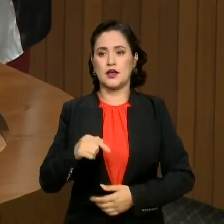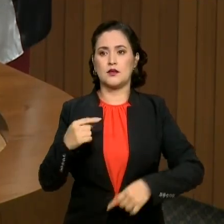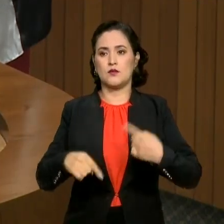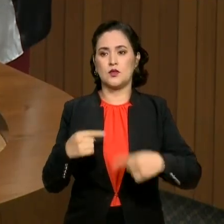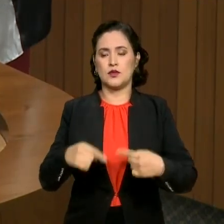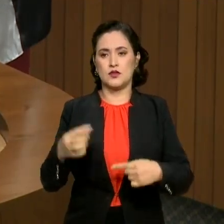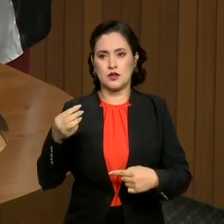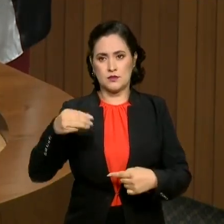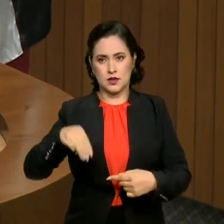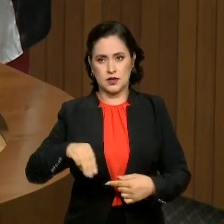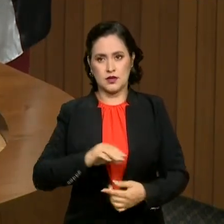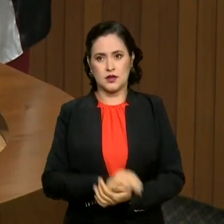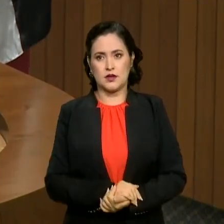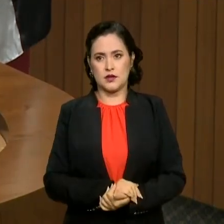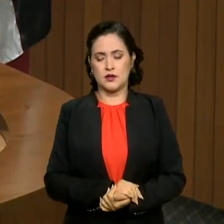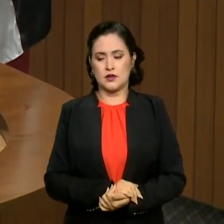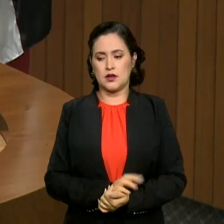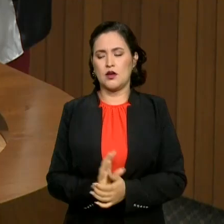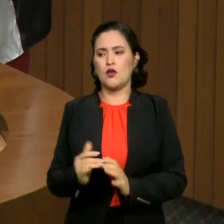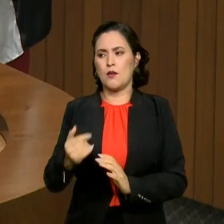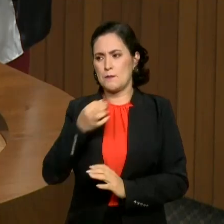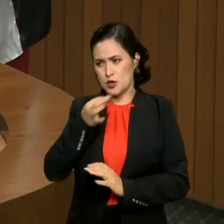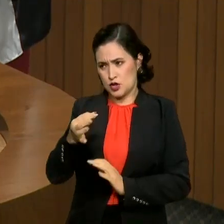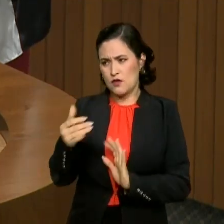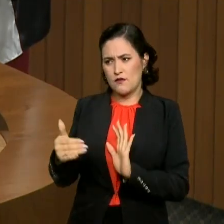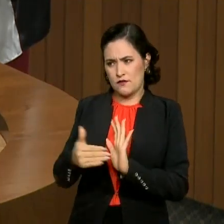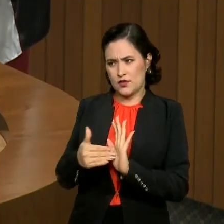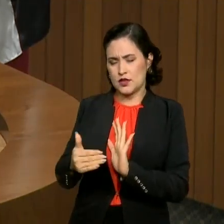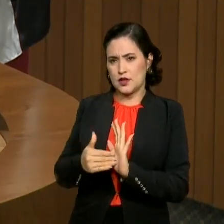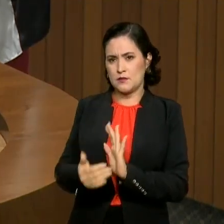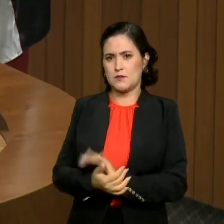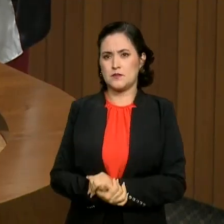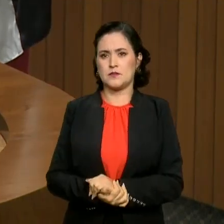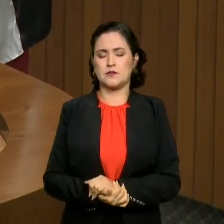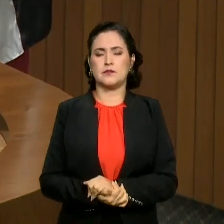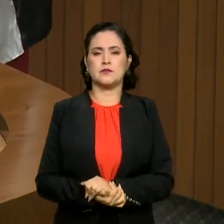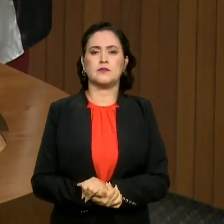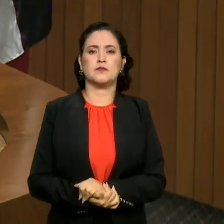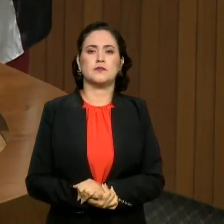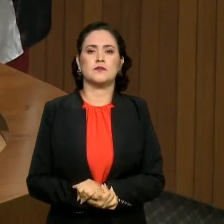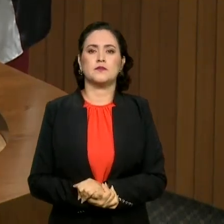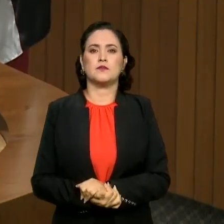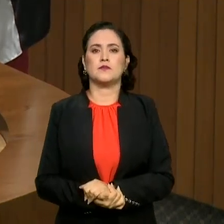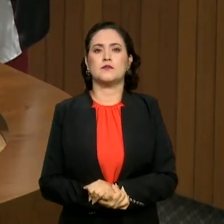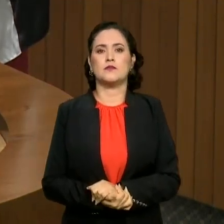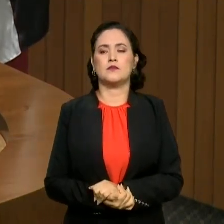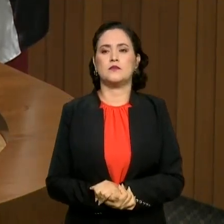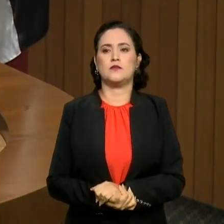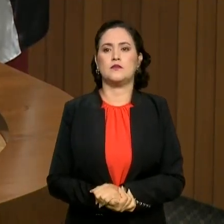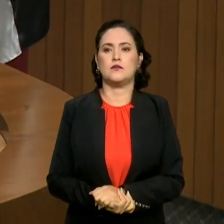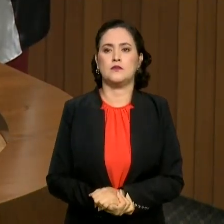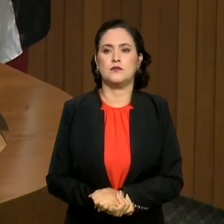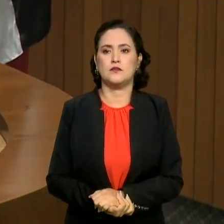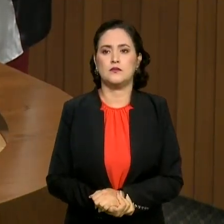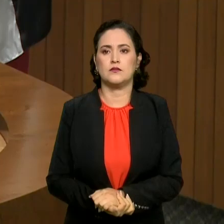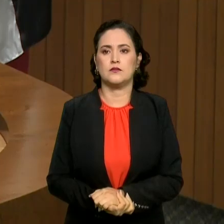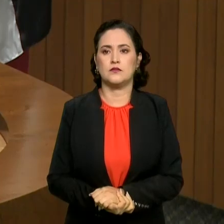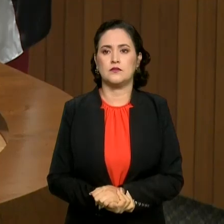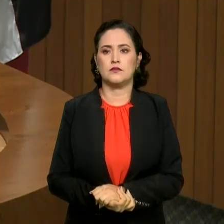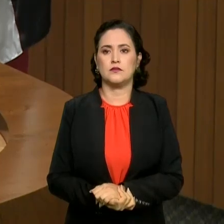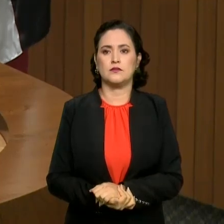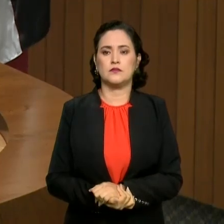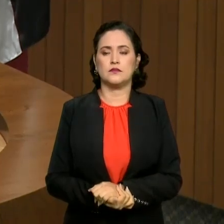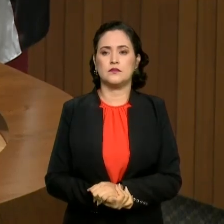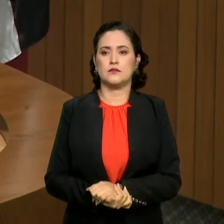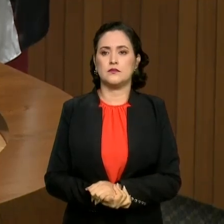concedeu a paz, deputado? É, ao final, tá? Ao final o senhor pode falar, só para continuar, porque eu não pedindo de Vossa Excelência, porque eu teria esse tempo